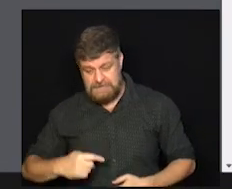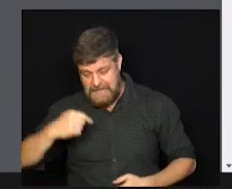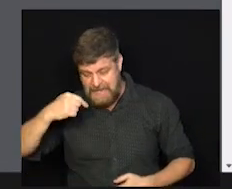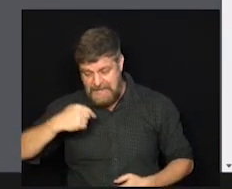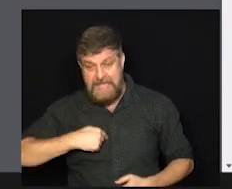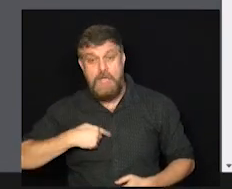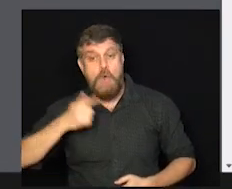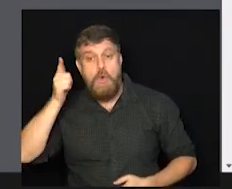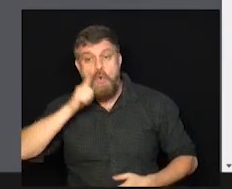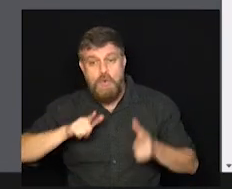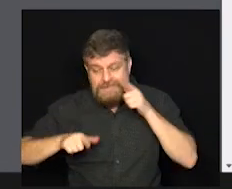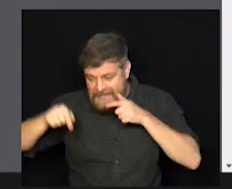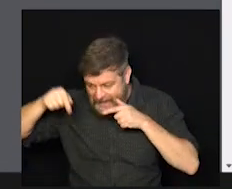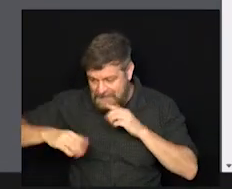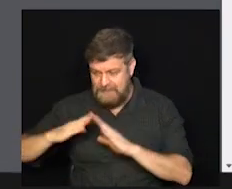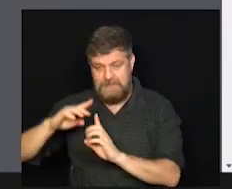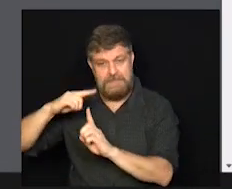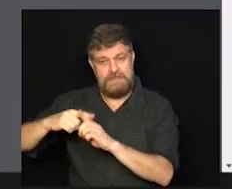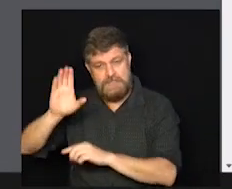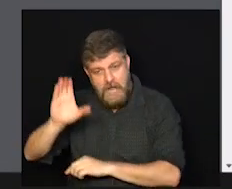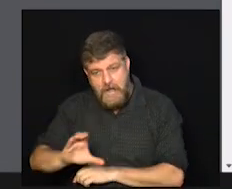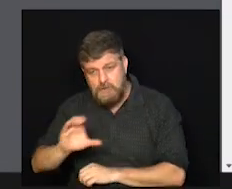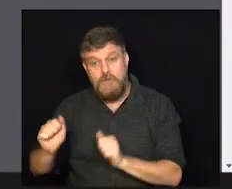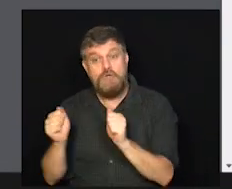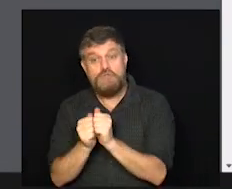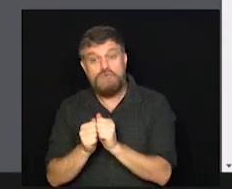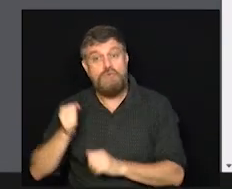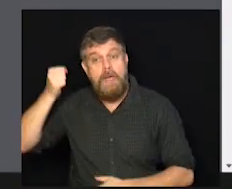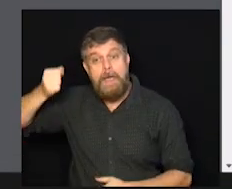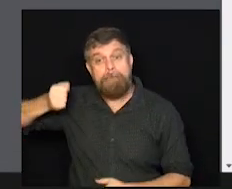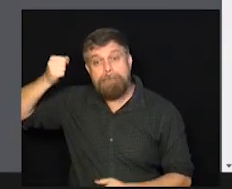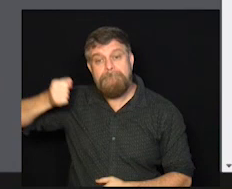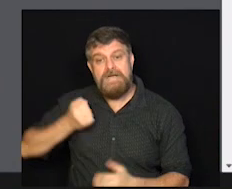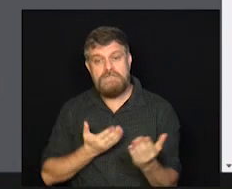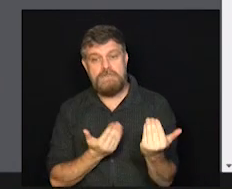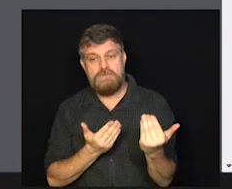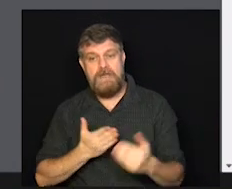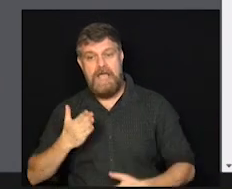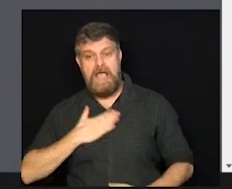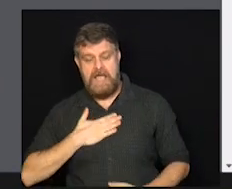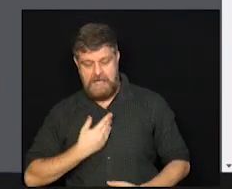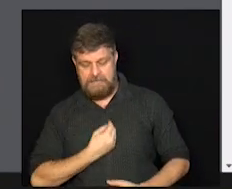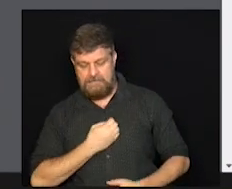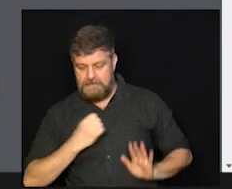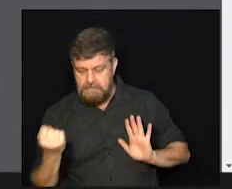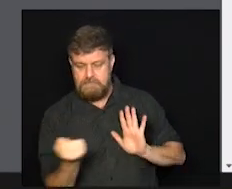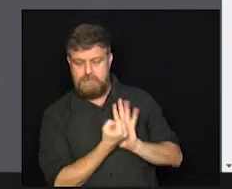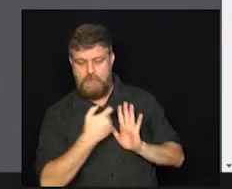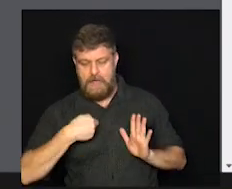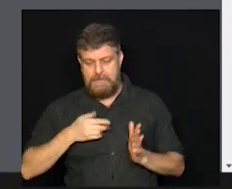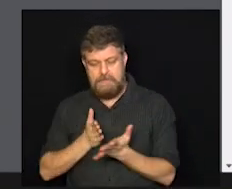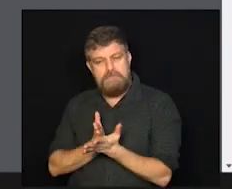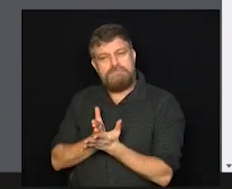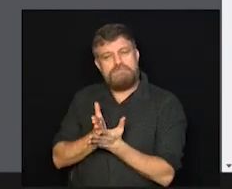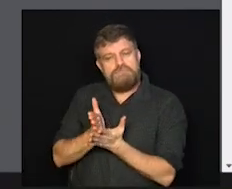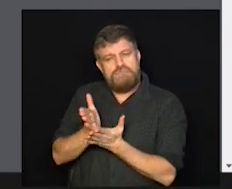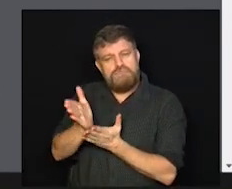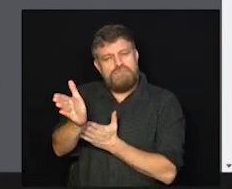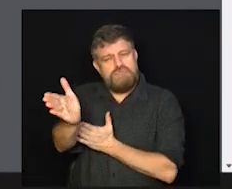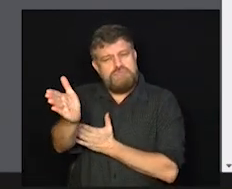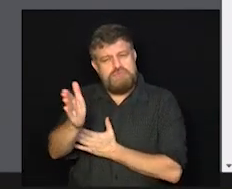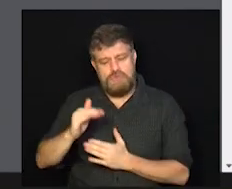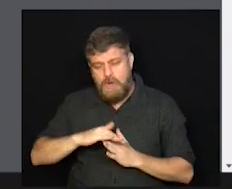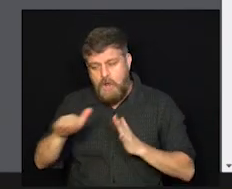comunidades eclesiais de base, junto com a Pastoral da Juventude, é que marcam agora o caminho que eu tenho feito e tudo que eu tenho